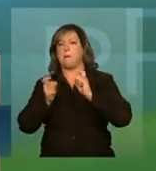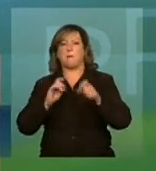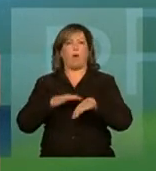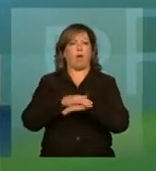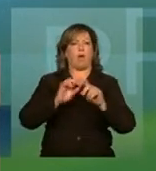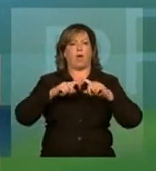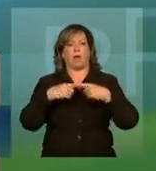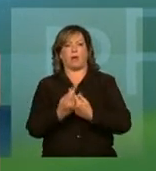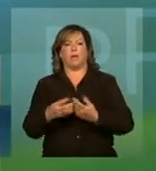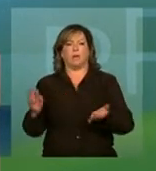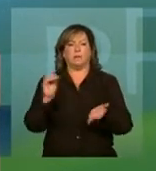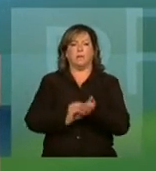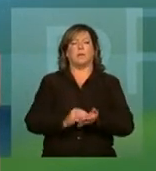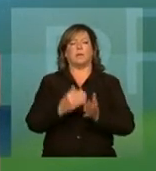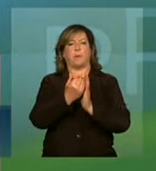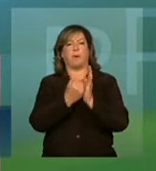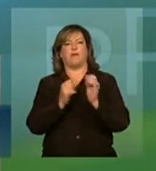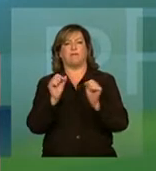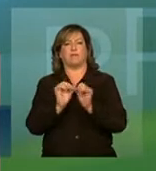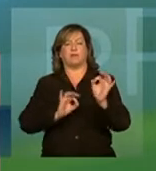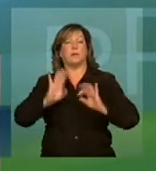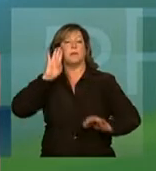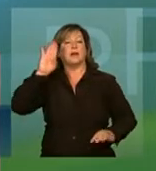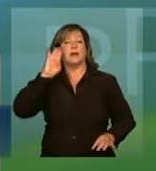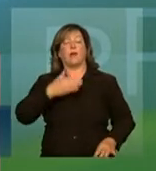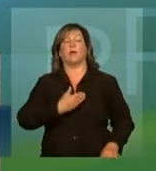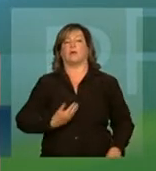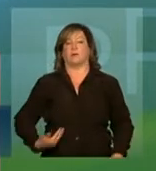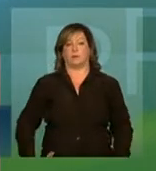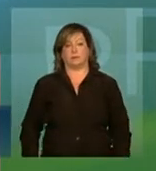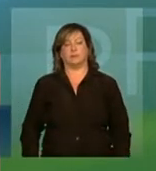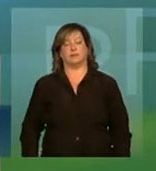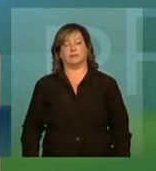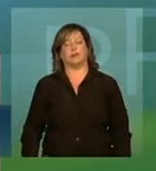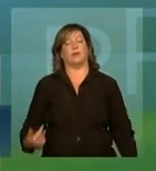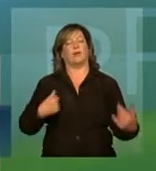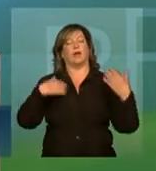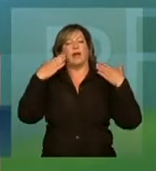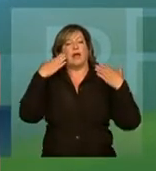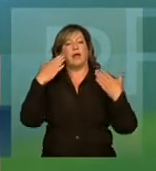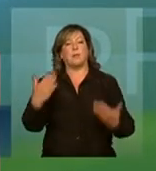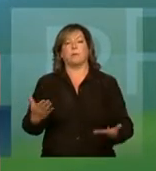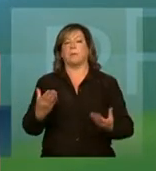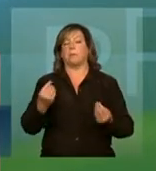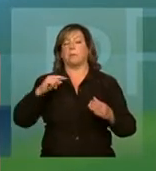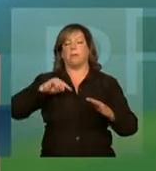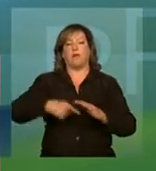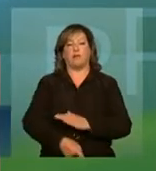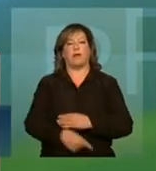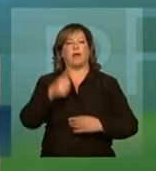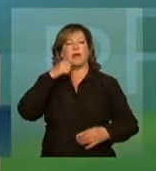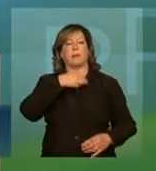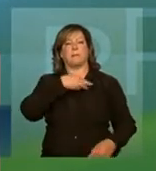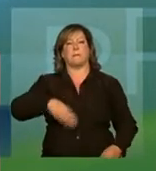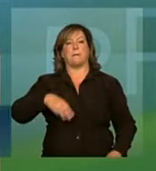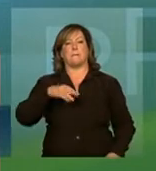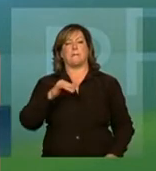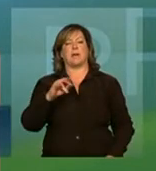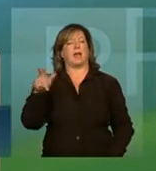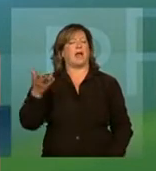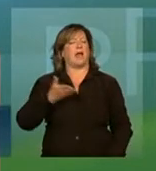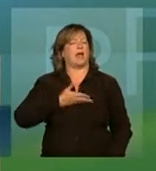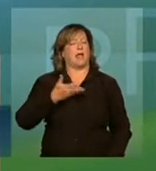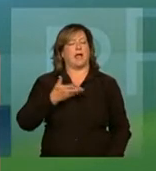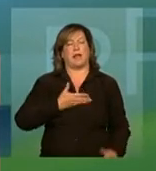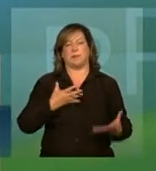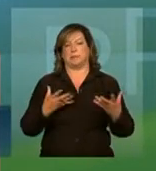estruturação e implementação dos programas e prioridades de governo. Agradeço profundamente à ministra Miriam Belchior, grande companheira